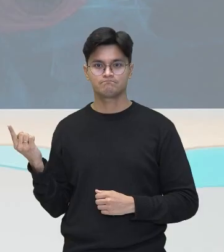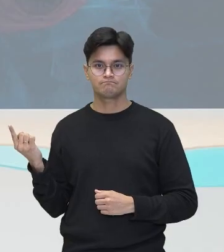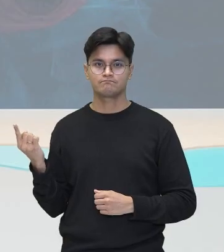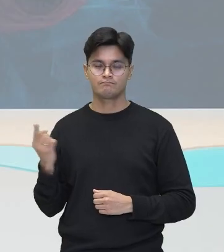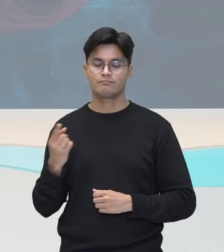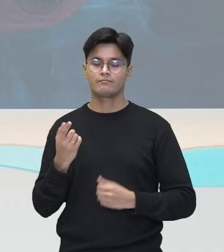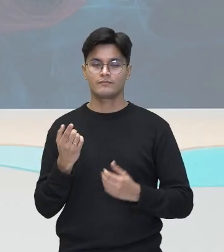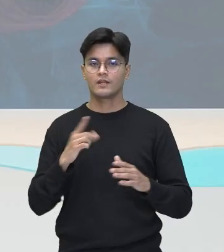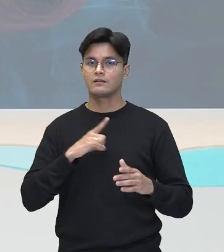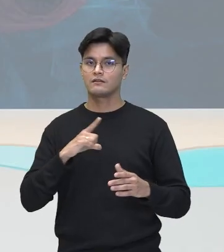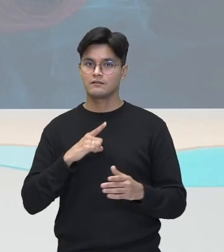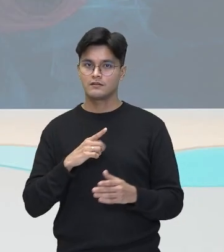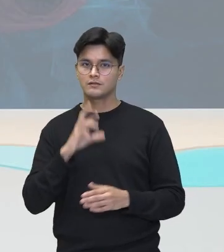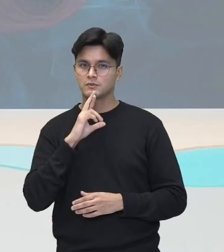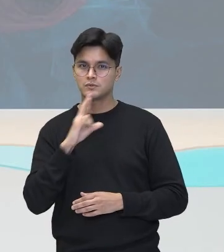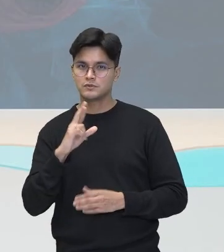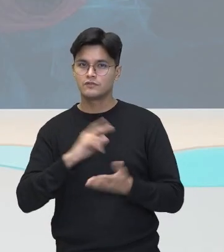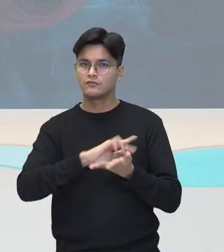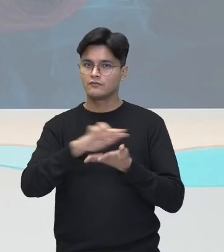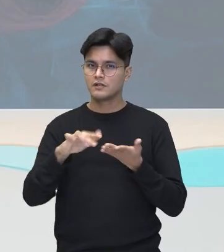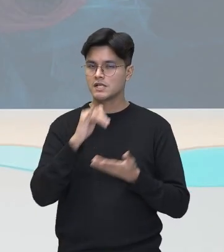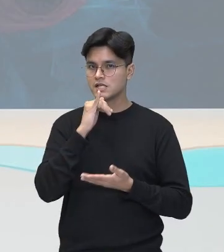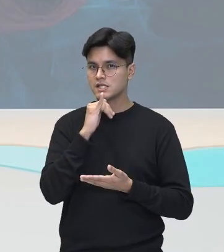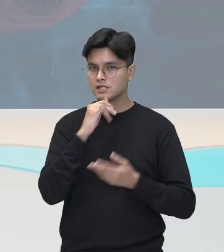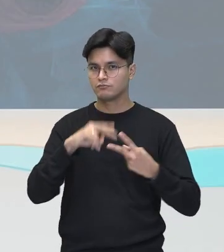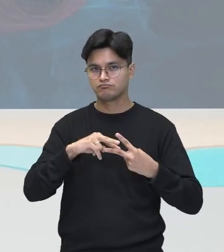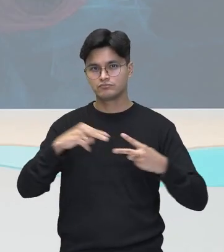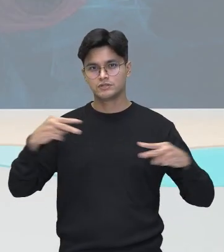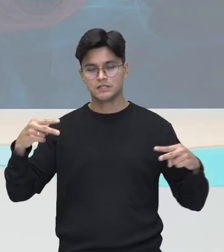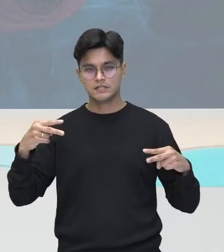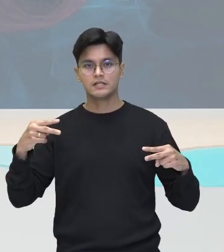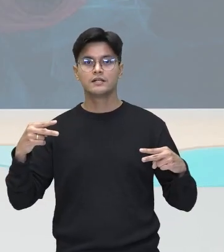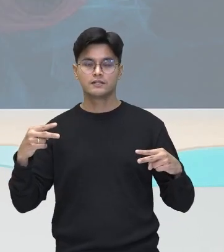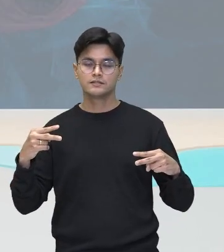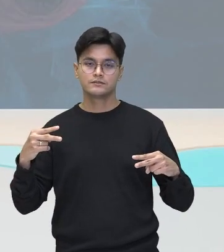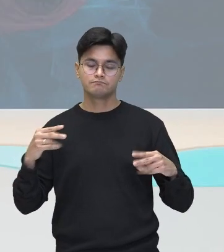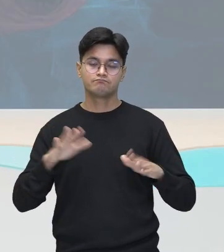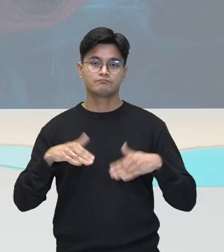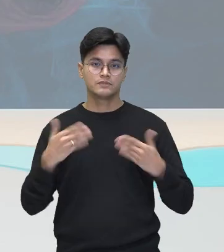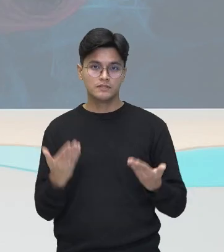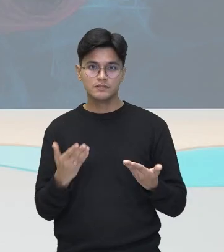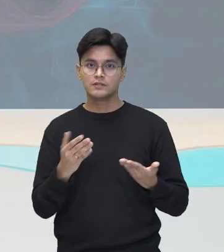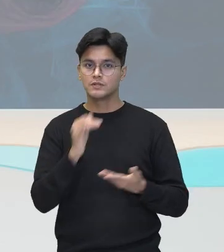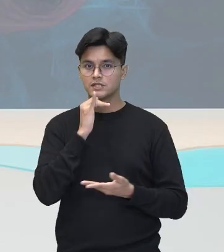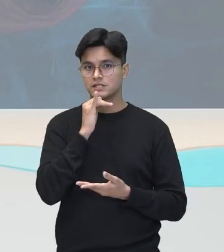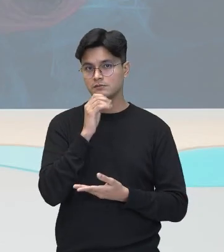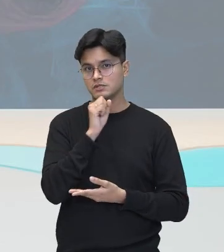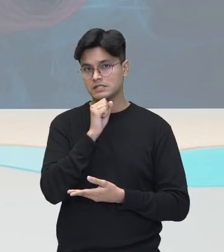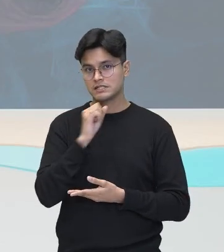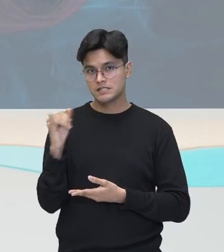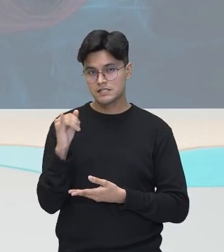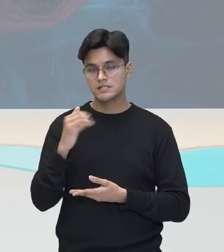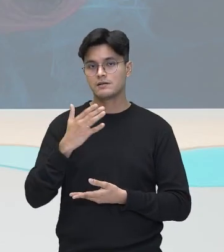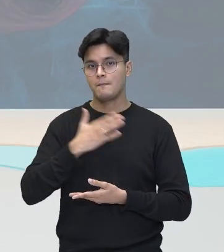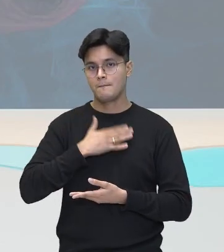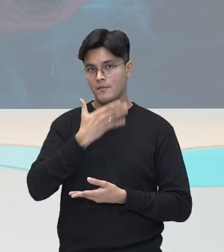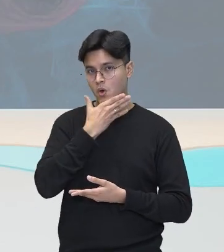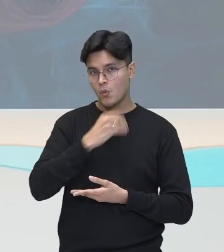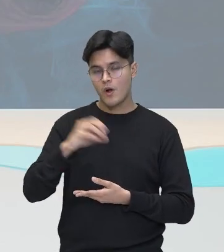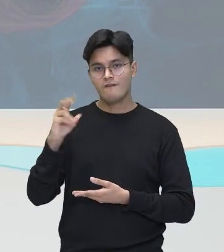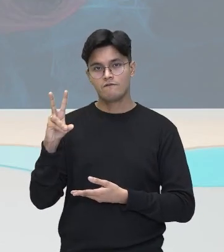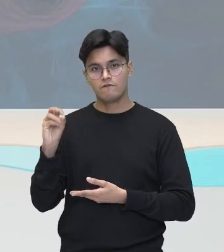causas estão os fatores genéticos. Isso aí já é um problema. A pessoa quer dizer então que se o meu avô foi obeso, meu